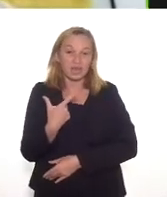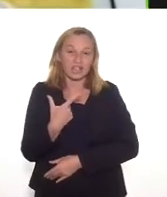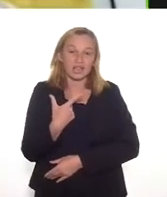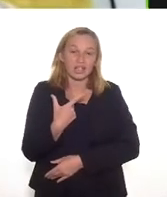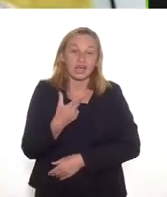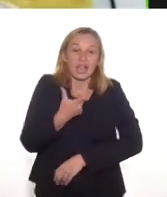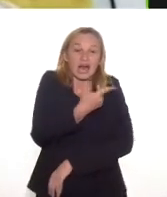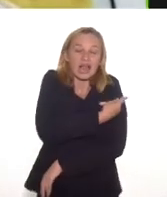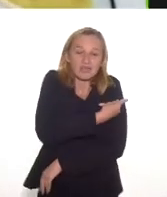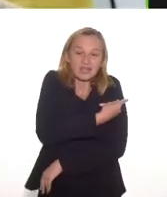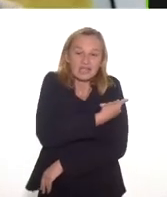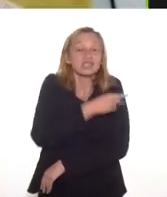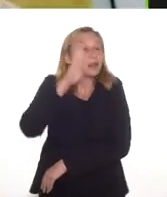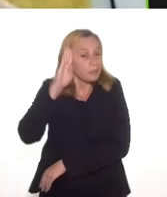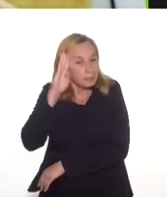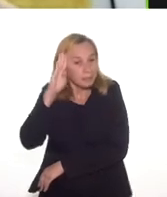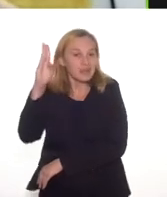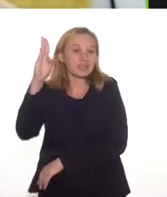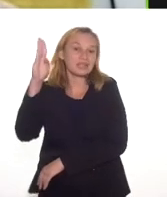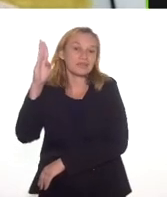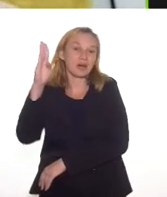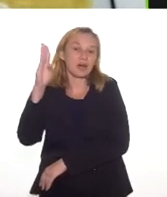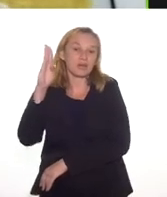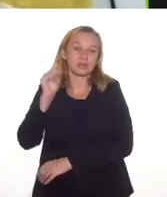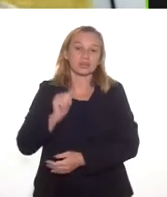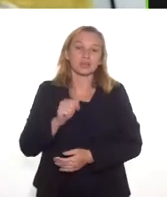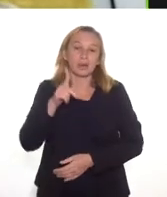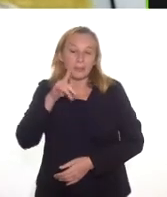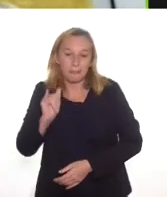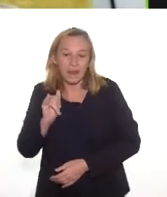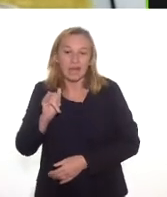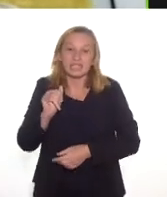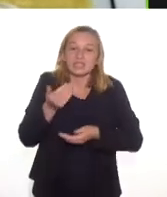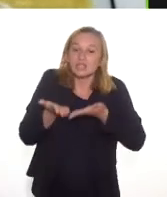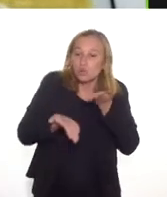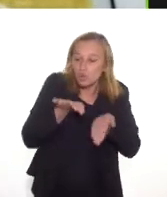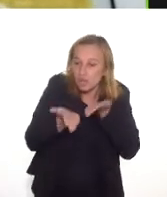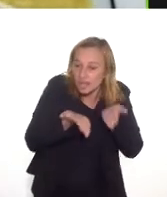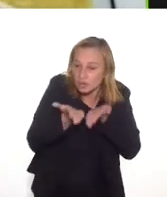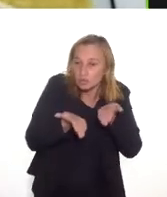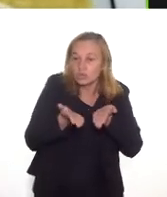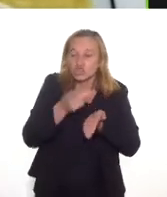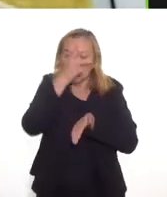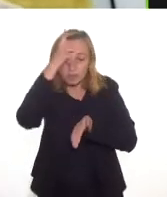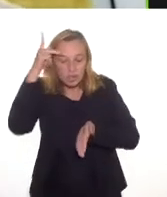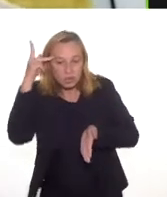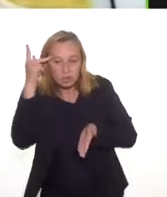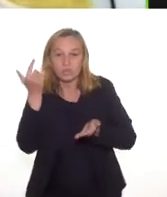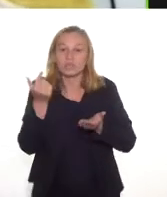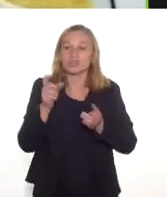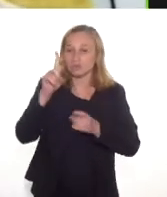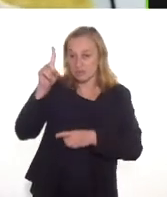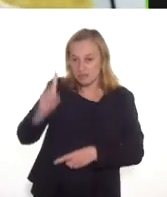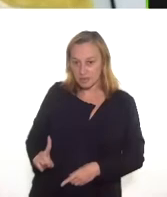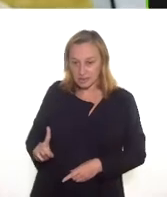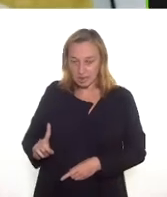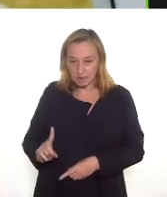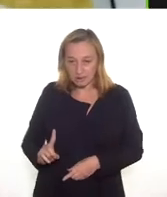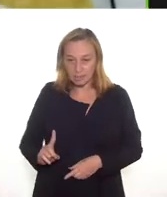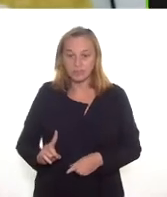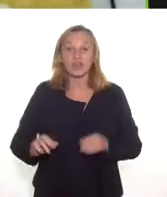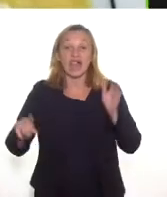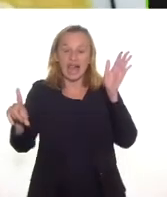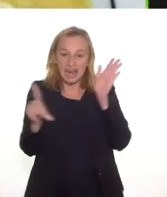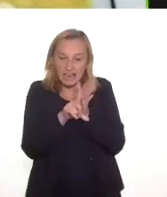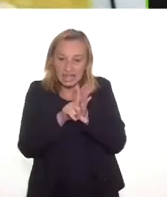a vacinação prioritária para os pais e cuidadores de pessoas com deficiência. A lei está